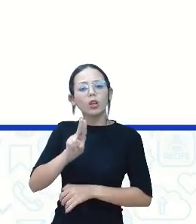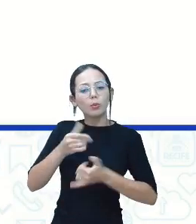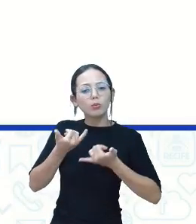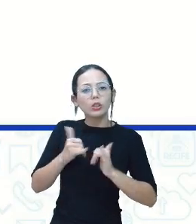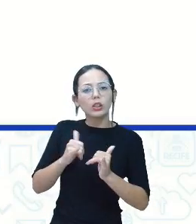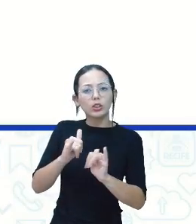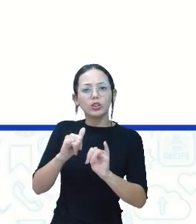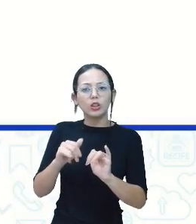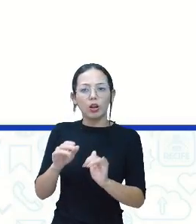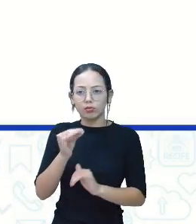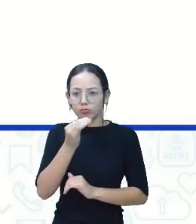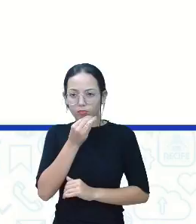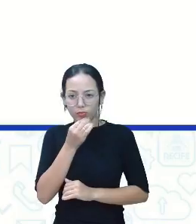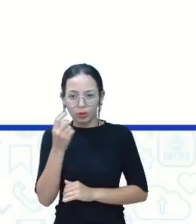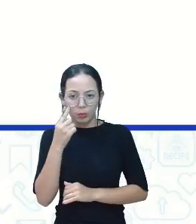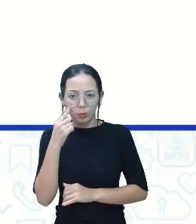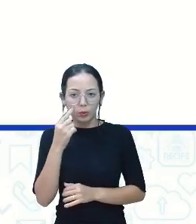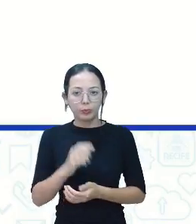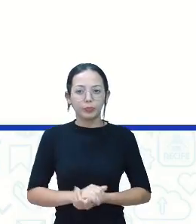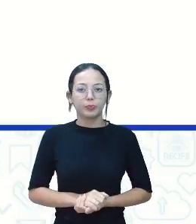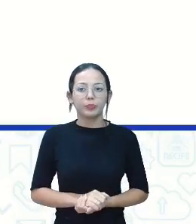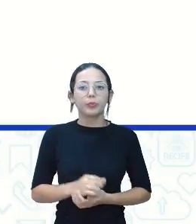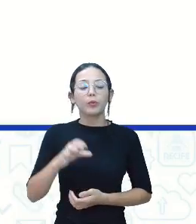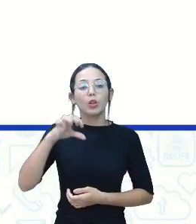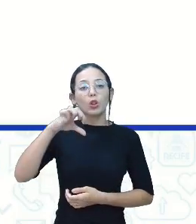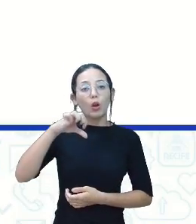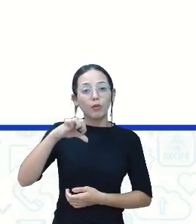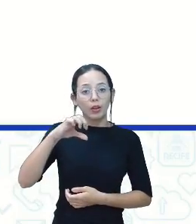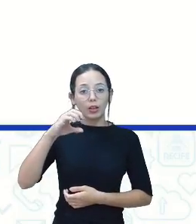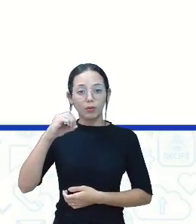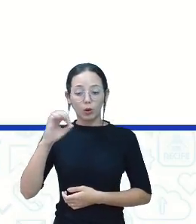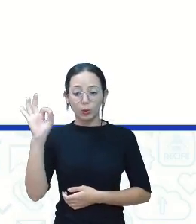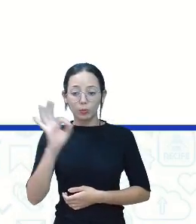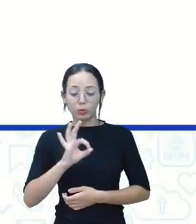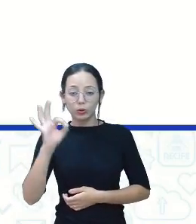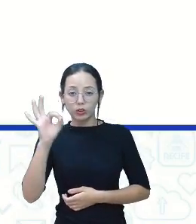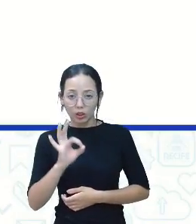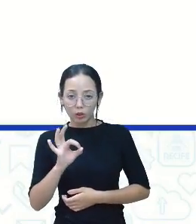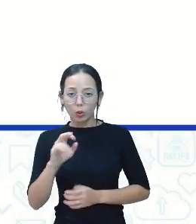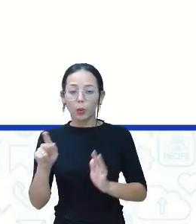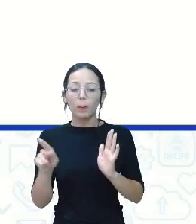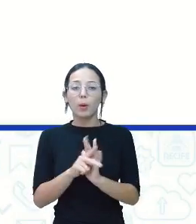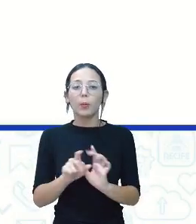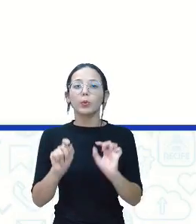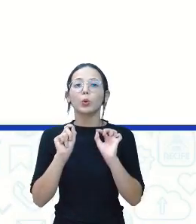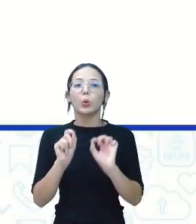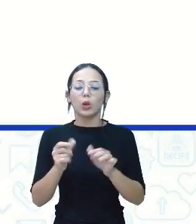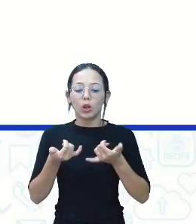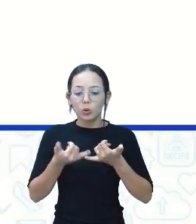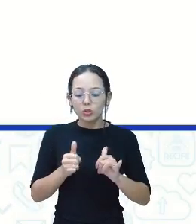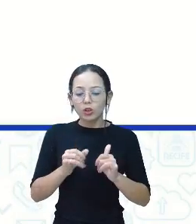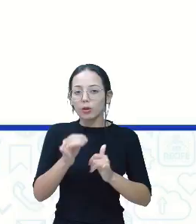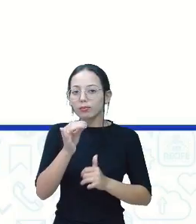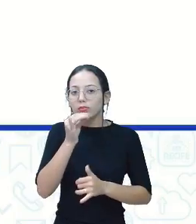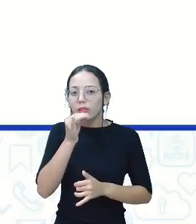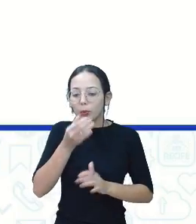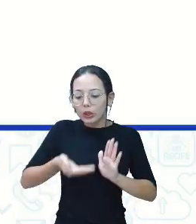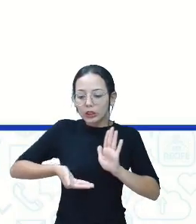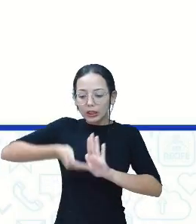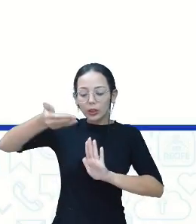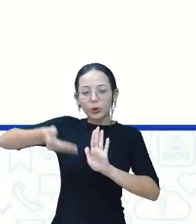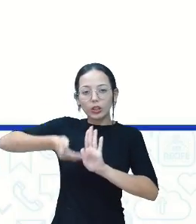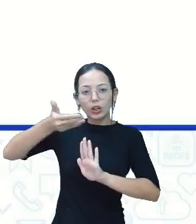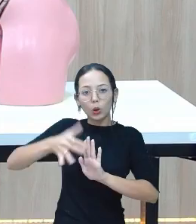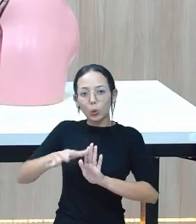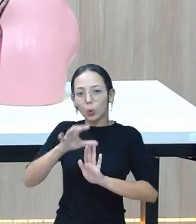está disponível na seguinte proporção. 90% nós gastamos a energia retirando o oxigênio do nosso